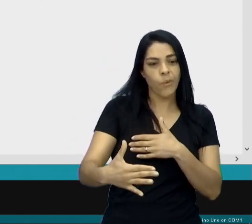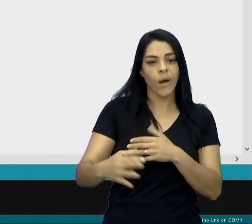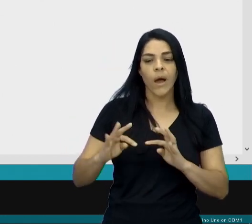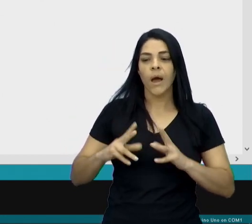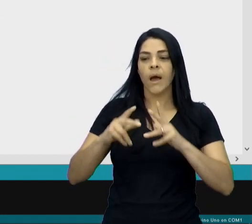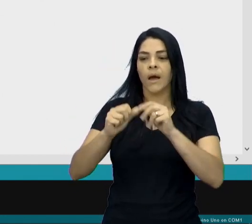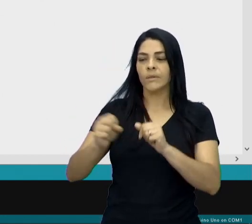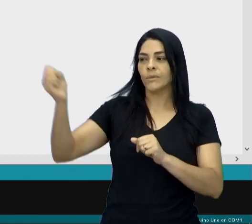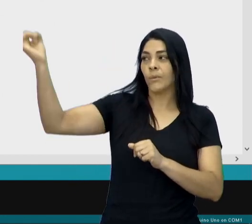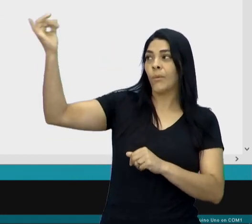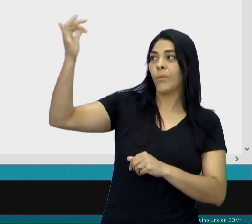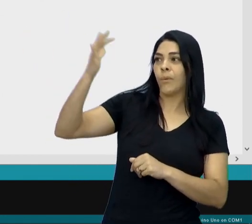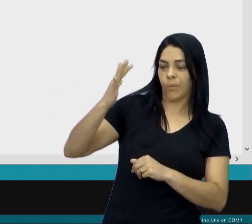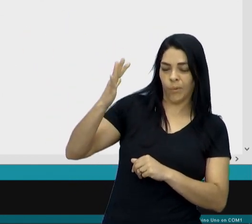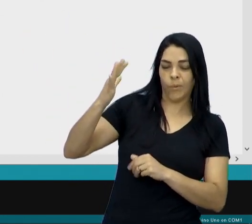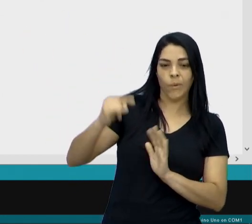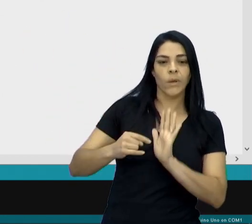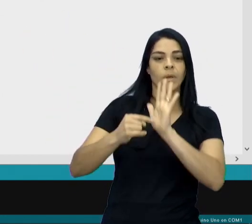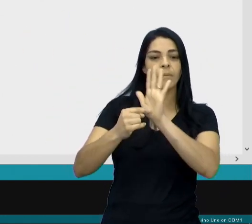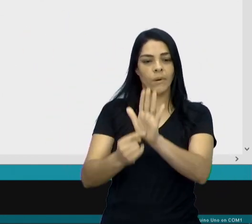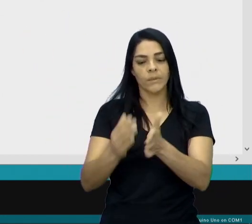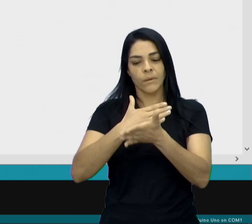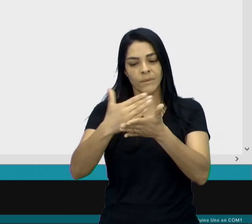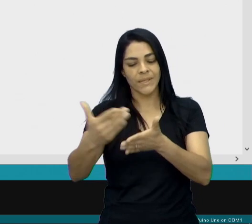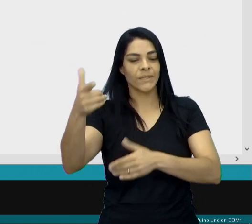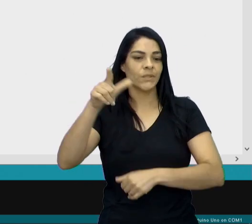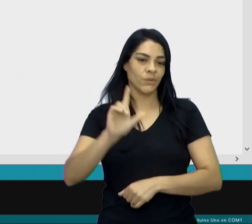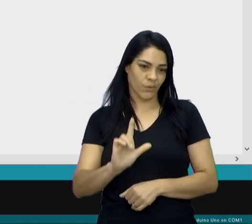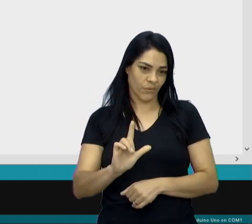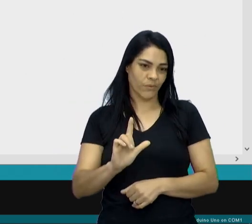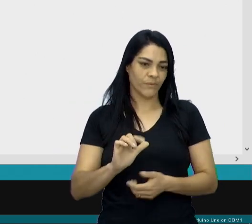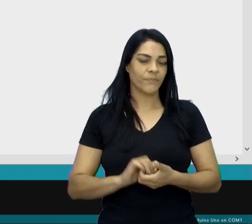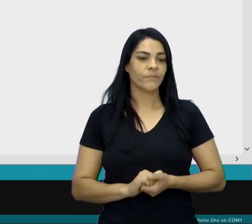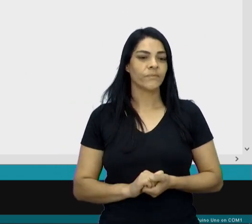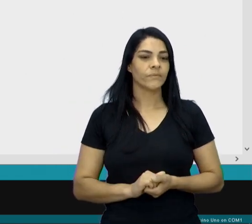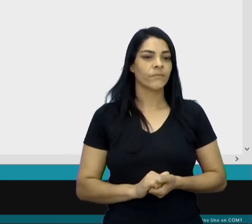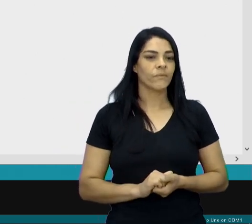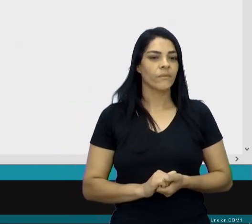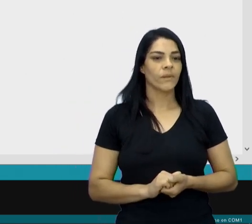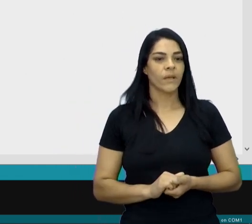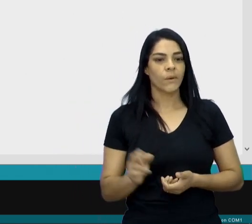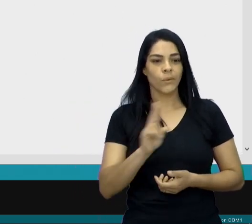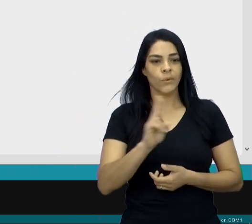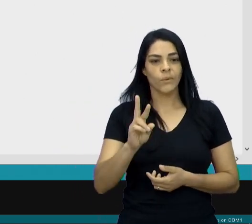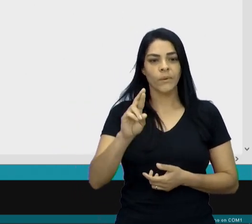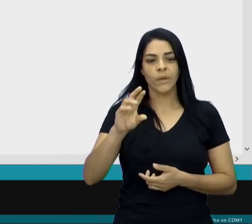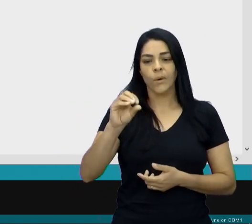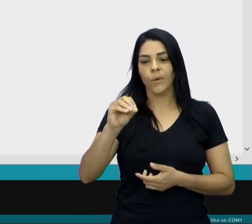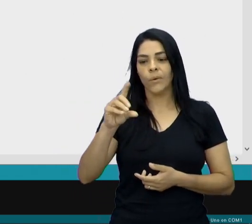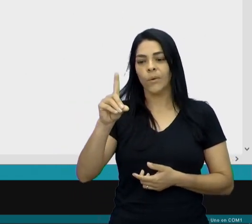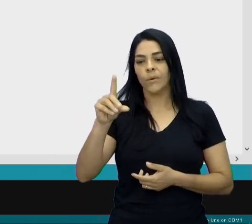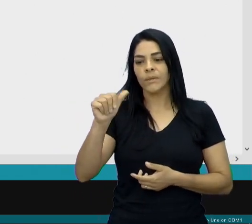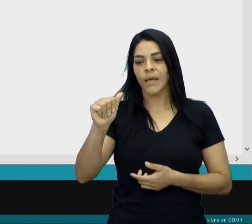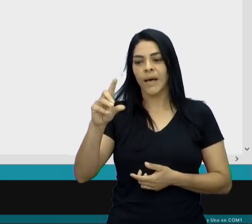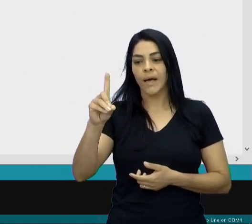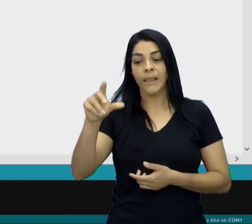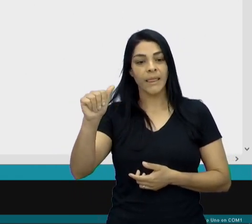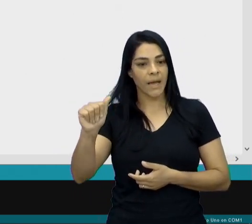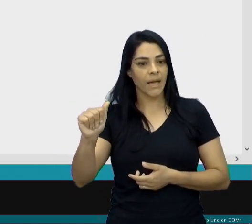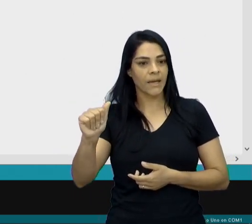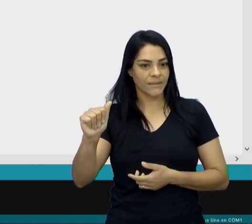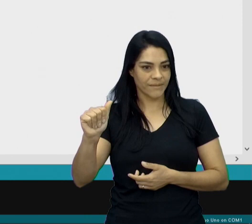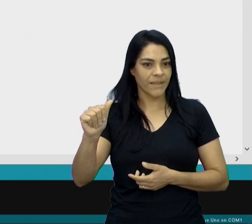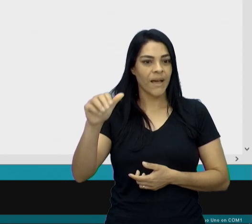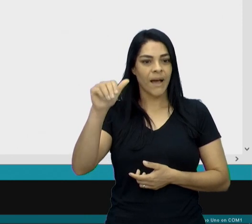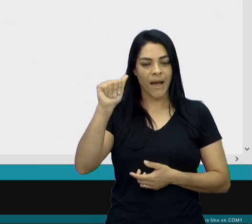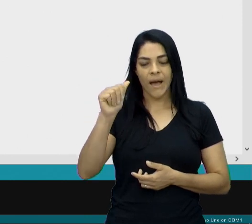LEDs e apresentar para você nova sequência. Então, eu vou chamar, olha, de rodada atual. E também vou começar com 0. Quer dizer, quando